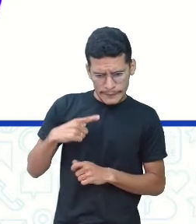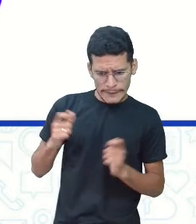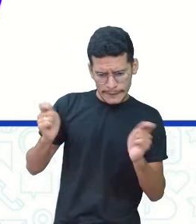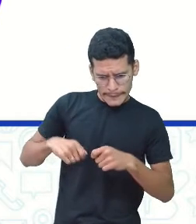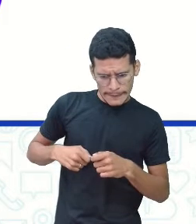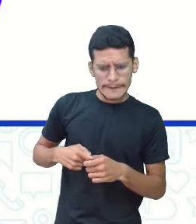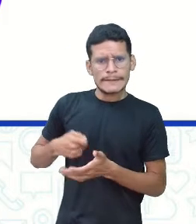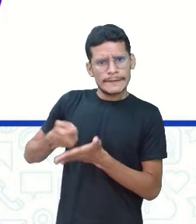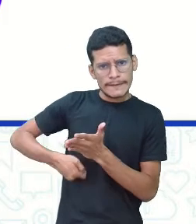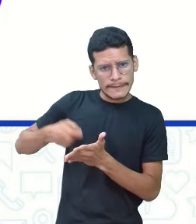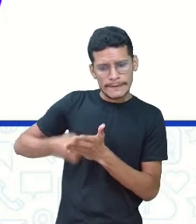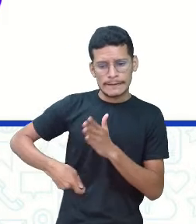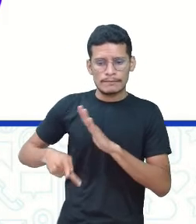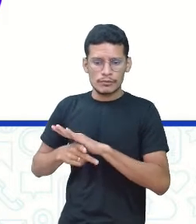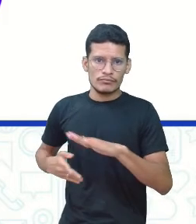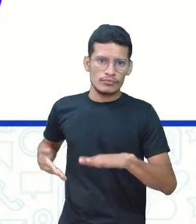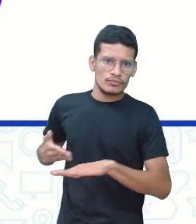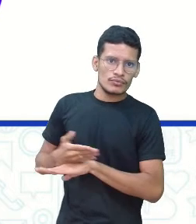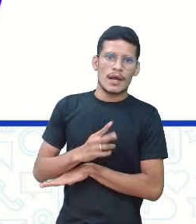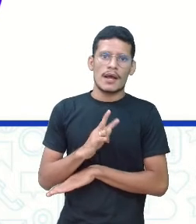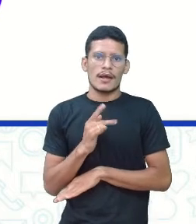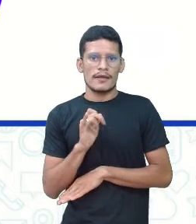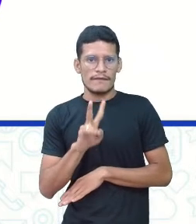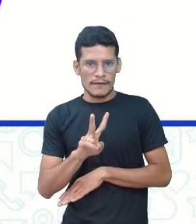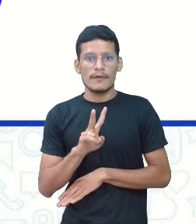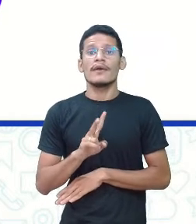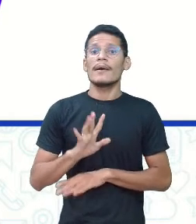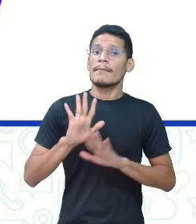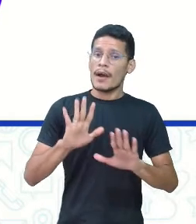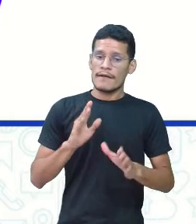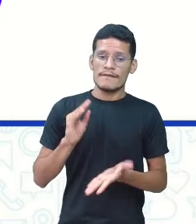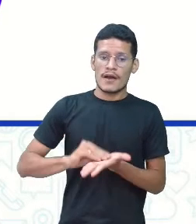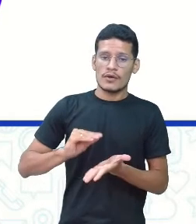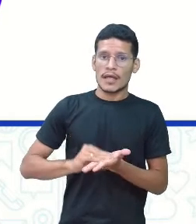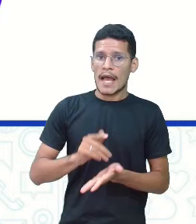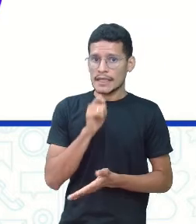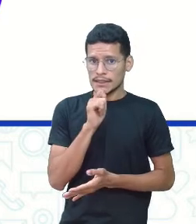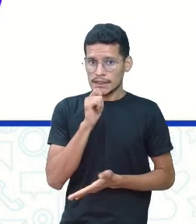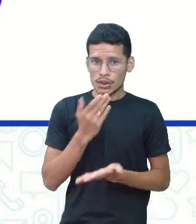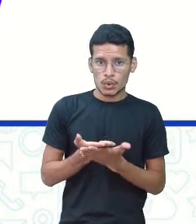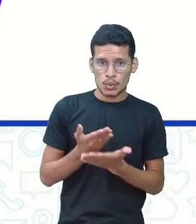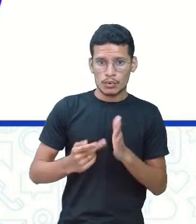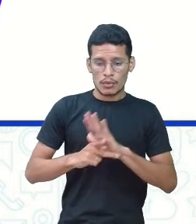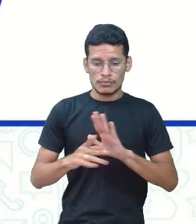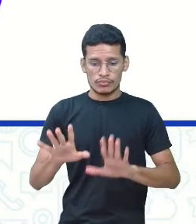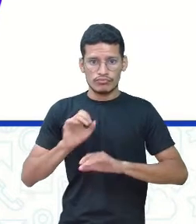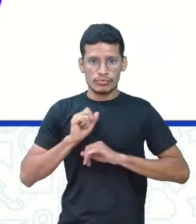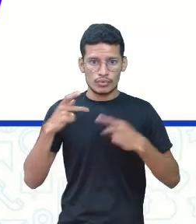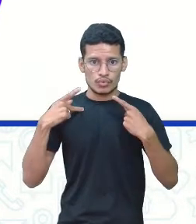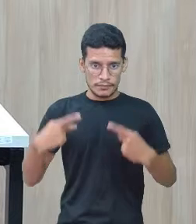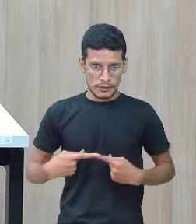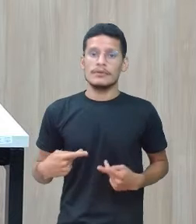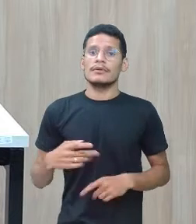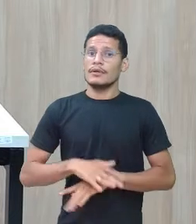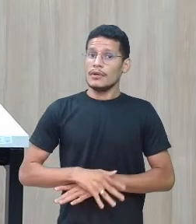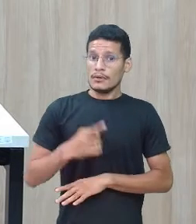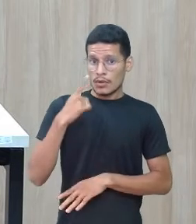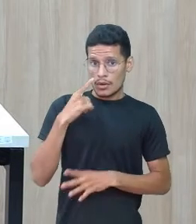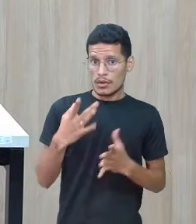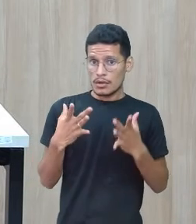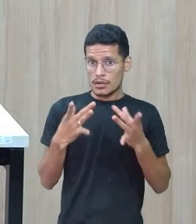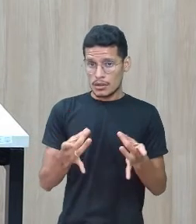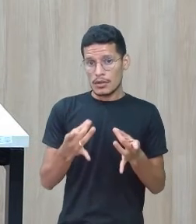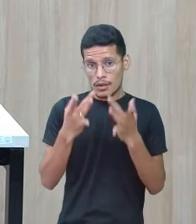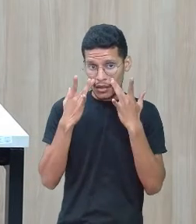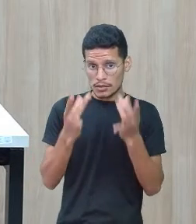entrada do vírus HIV. Mas ainda faltam estudos com humanos. Então, observem aí. Os leucócitos